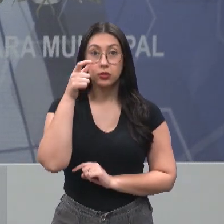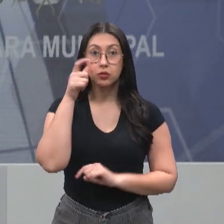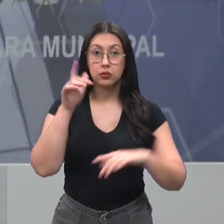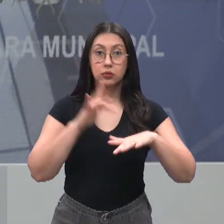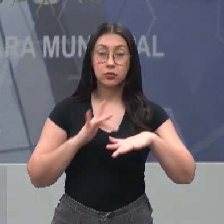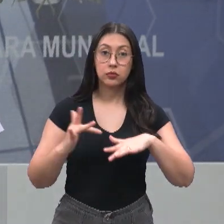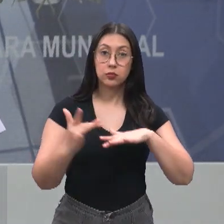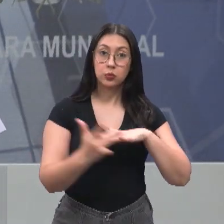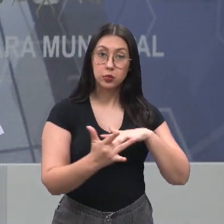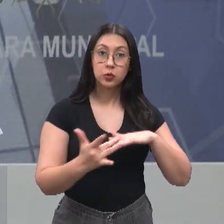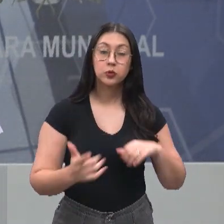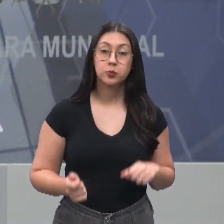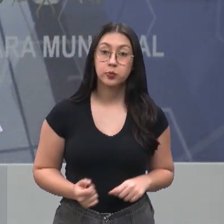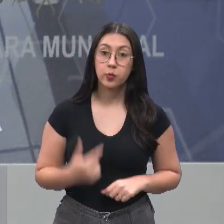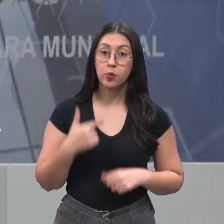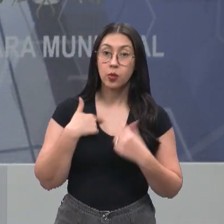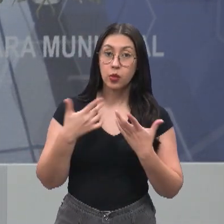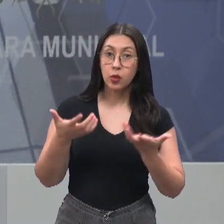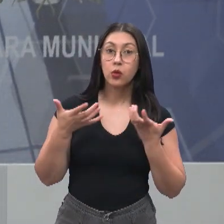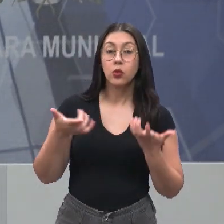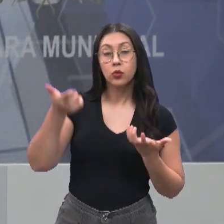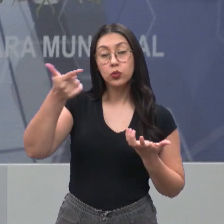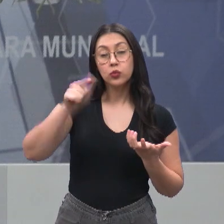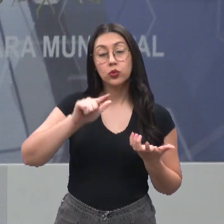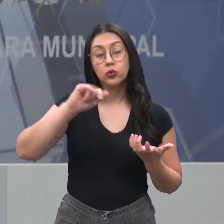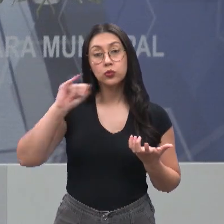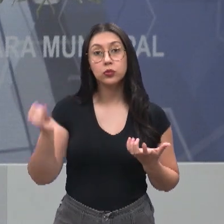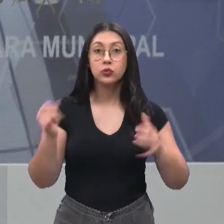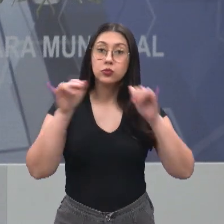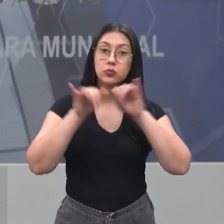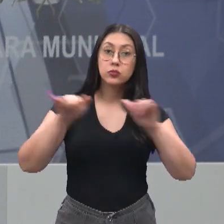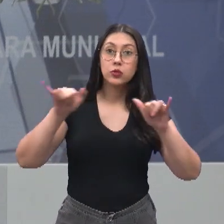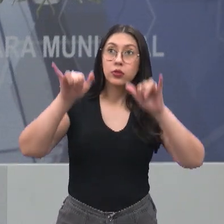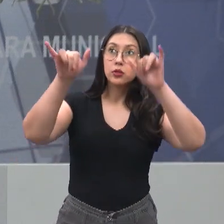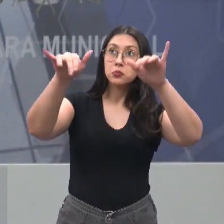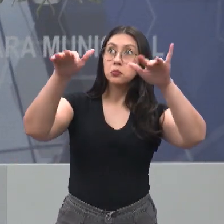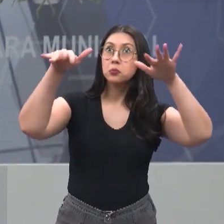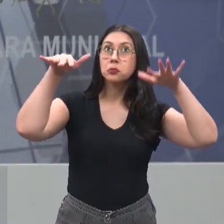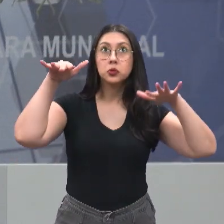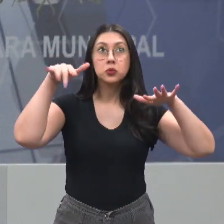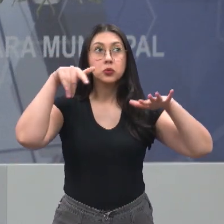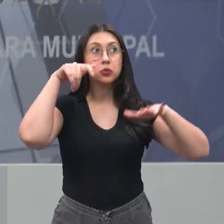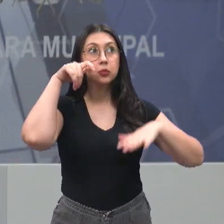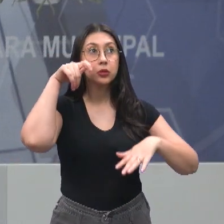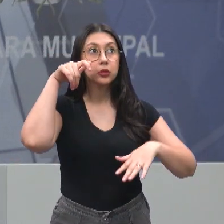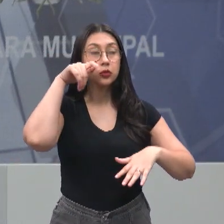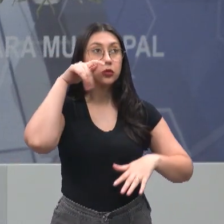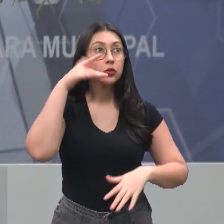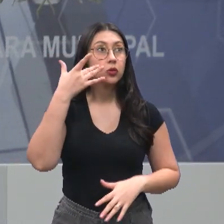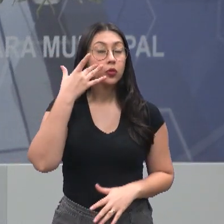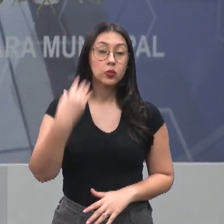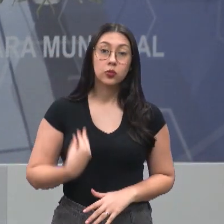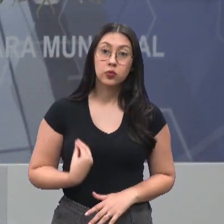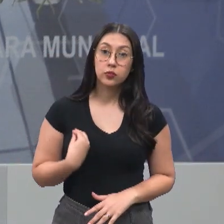quero até, mais uma vez, aqui aproveitar e dizer às pessoas que vieram acompanhar a sessão de Câmara, às vezes acontece